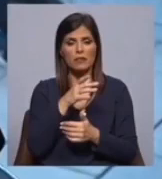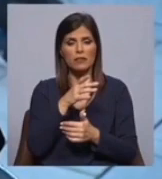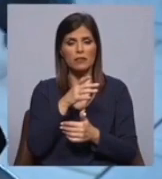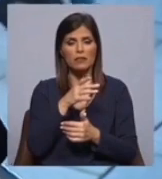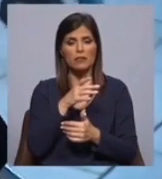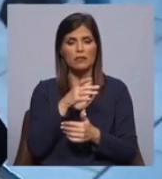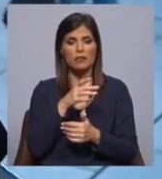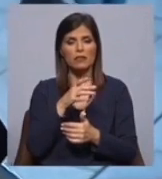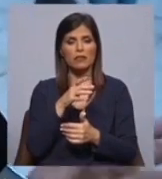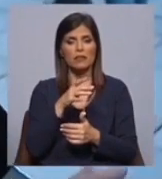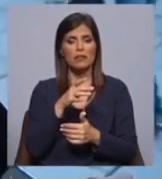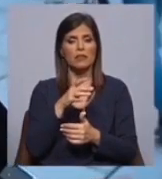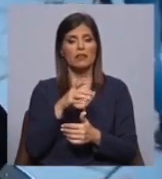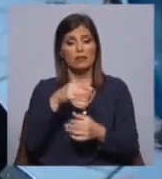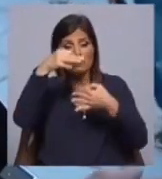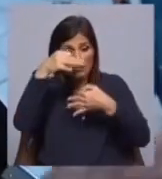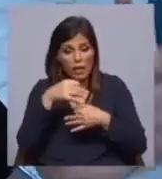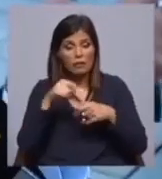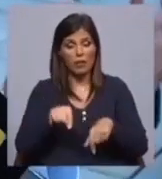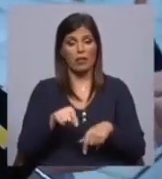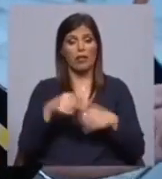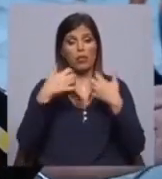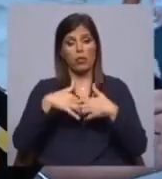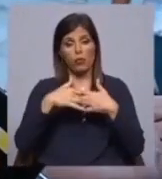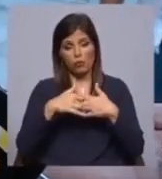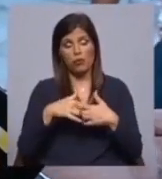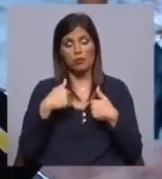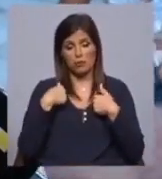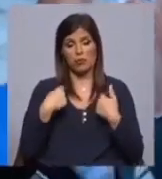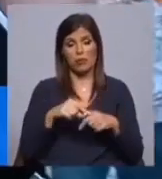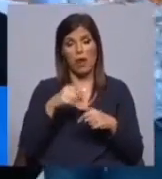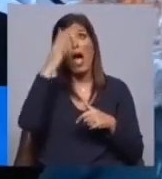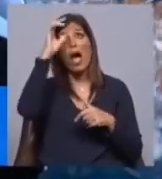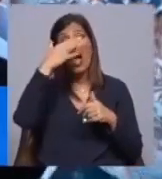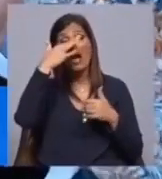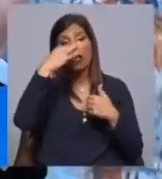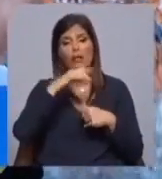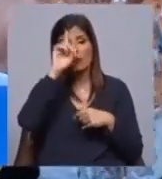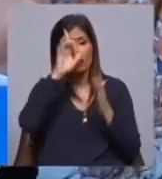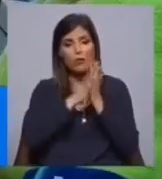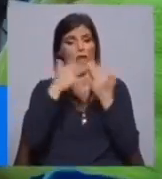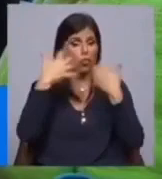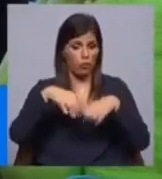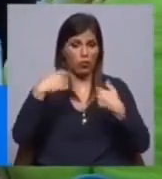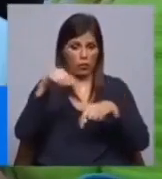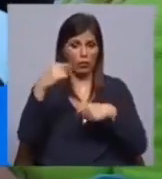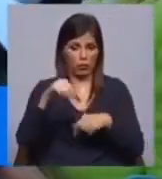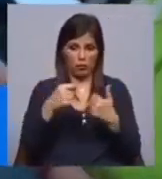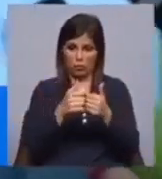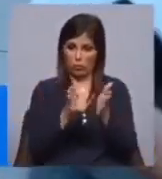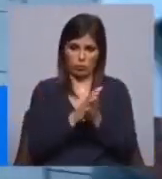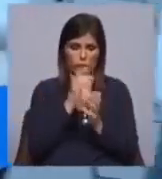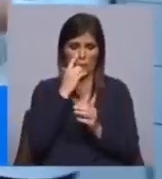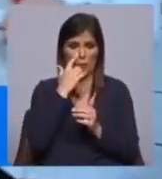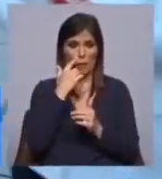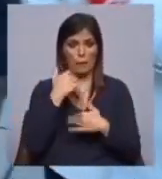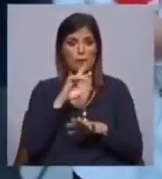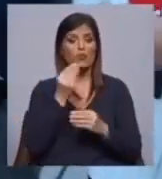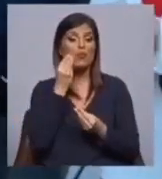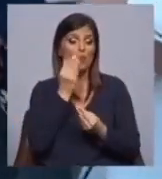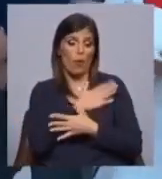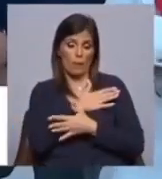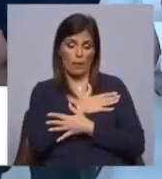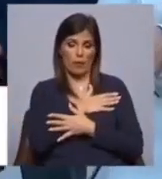medíocre, pá. Não ponho por ninguém. Tenho dúvidas. Olha aí, eu acredito em Deus, até sobre Deus tenho dúvidas. Mas, como amigo que